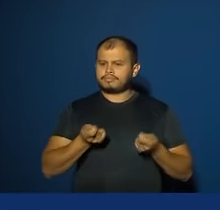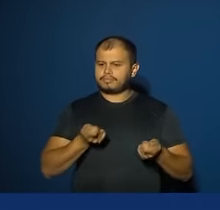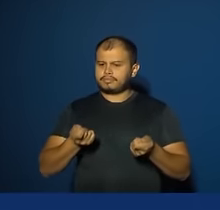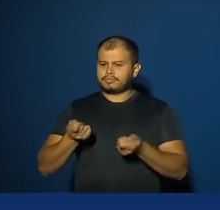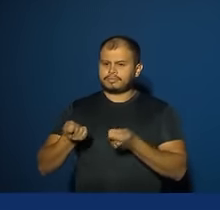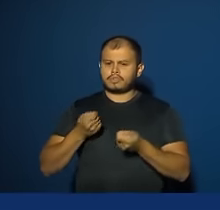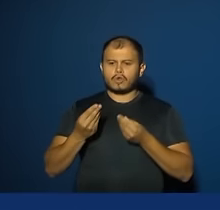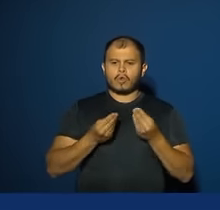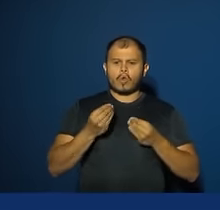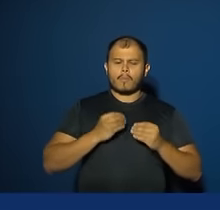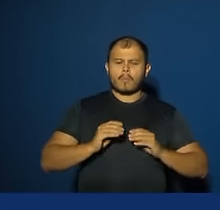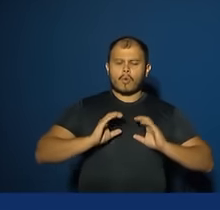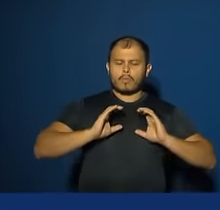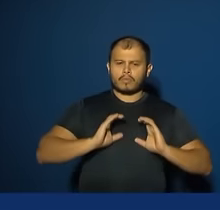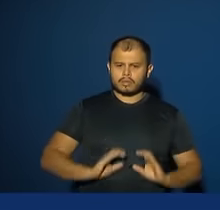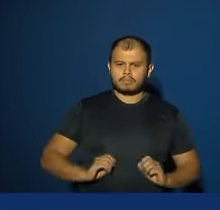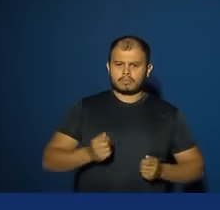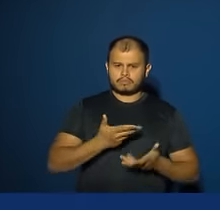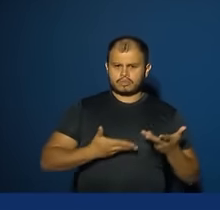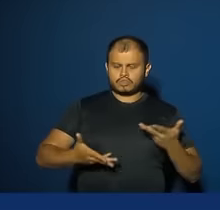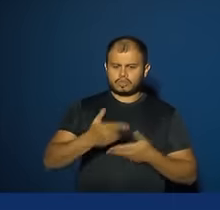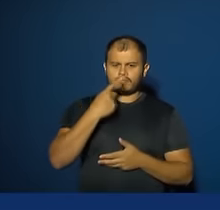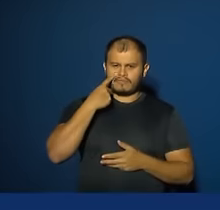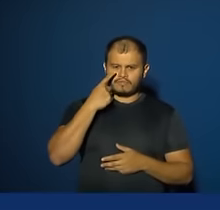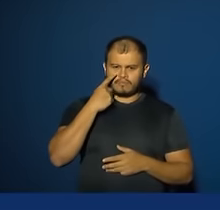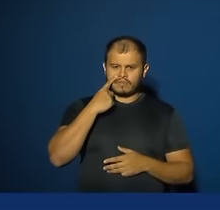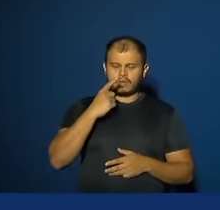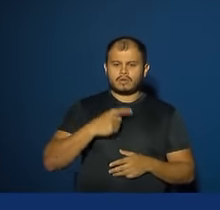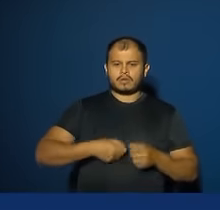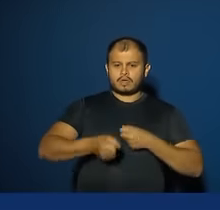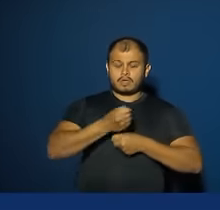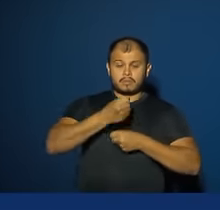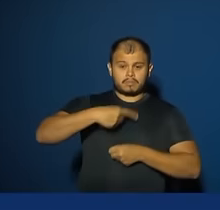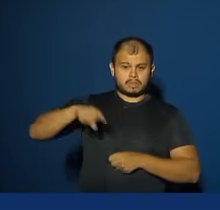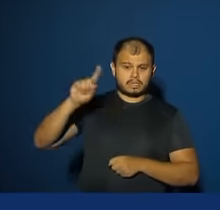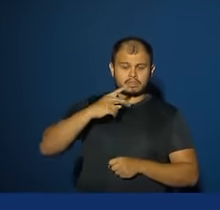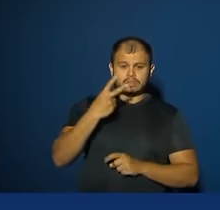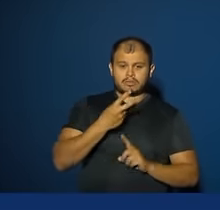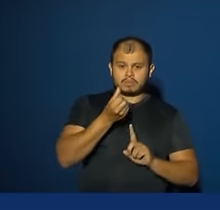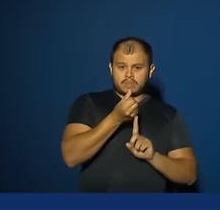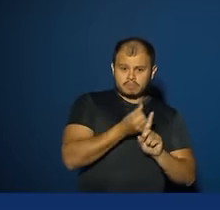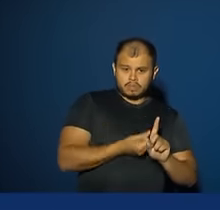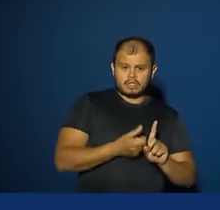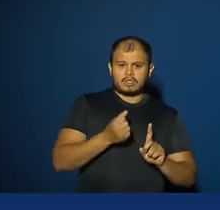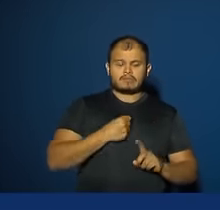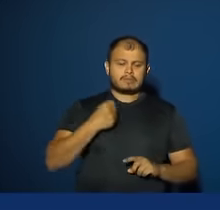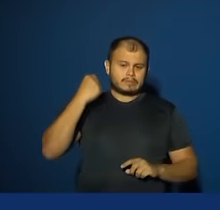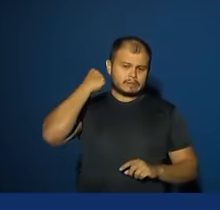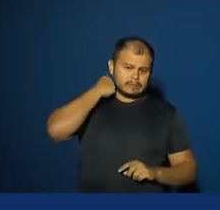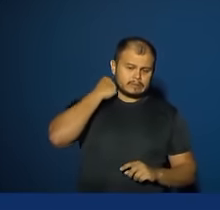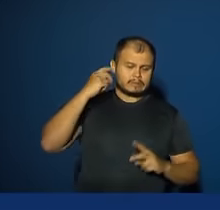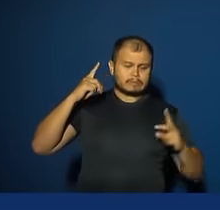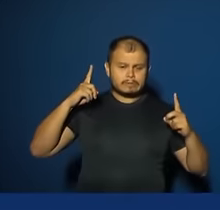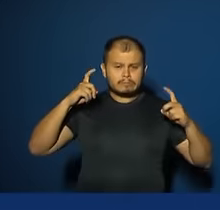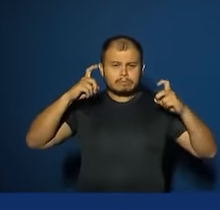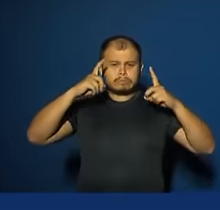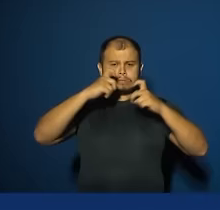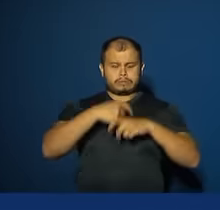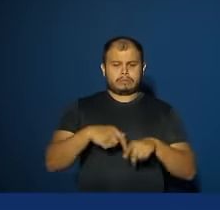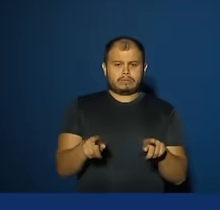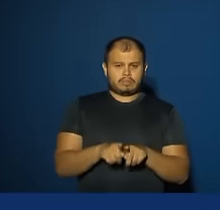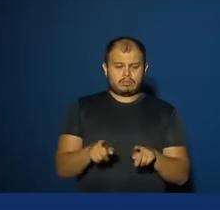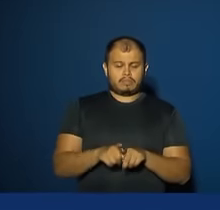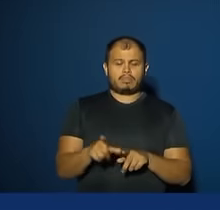A gente viu um grande estresse nas taxas de juros no segundo semestre do ano passado. Outubro foi um mês bem desafiador para os